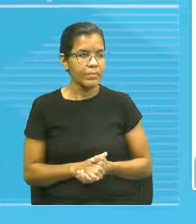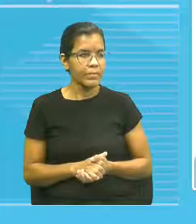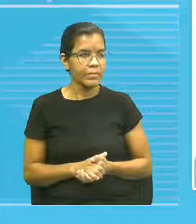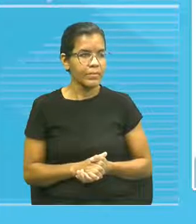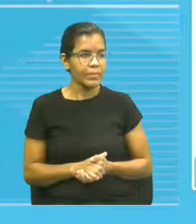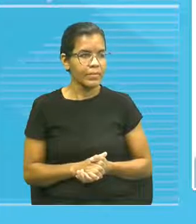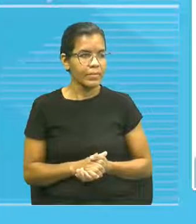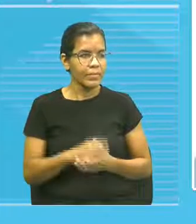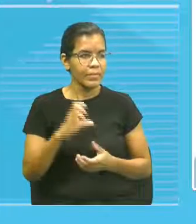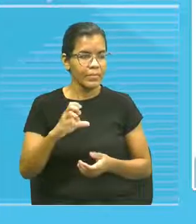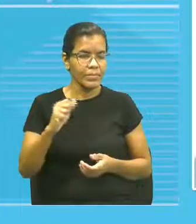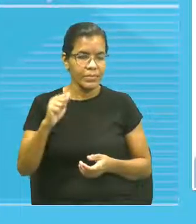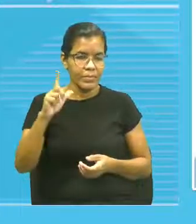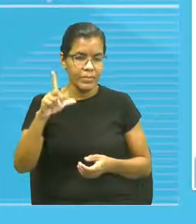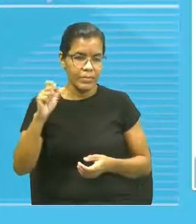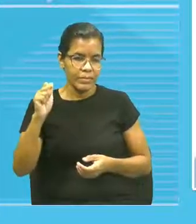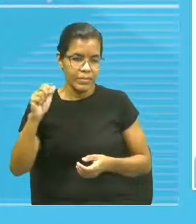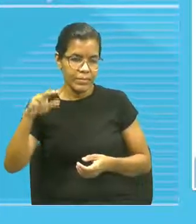A do calorímetro,